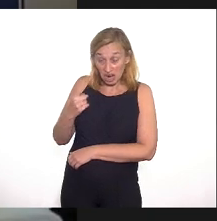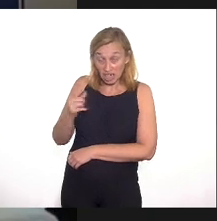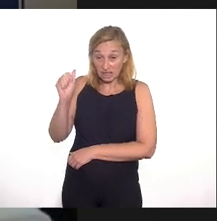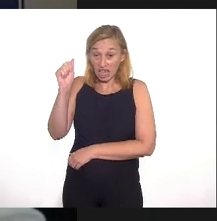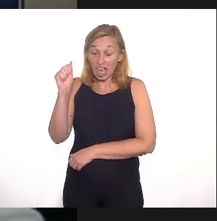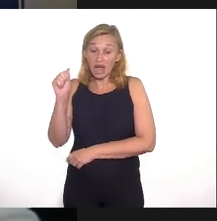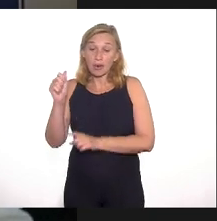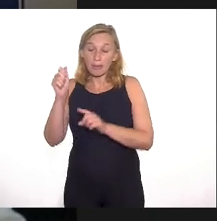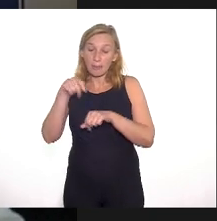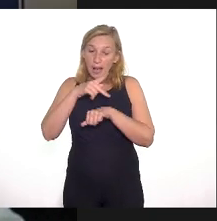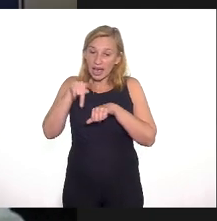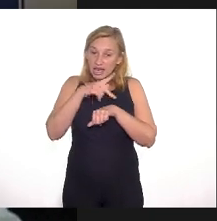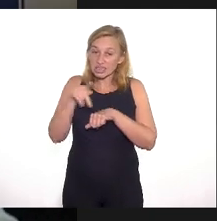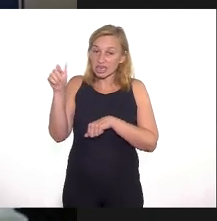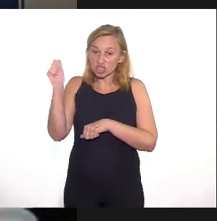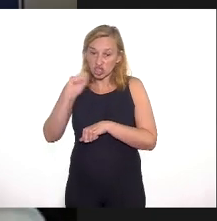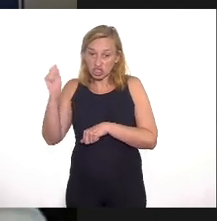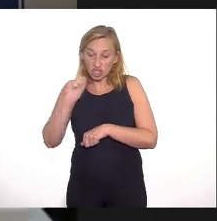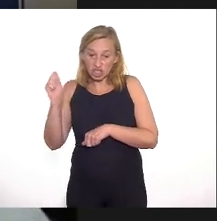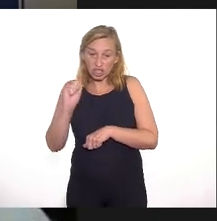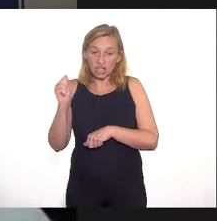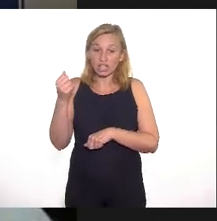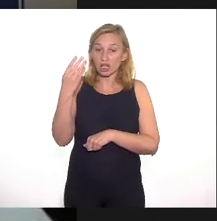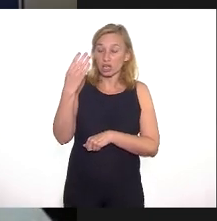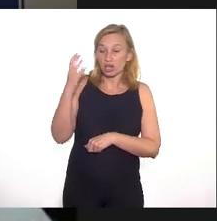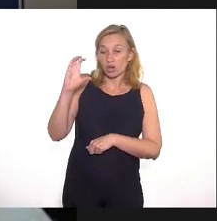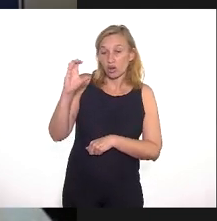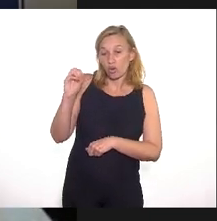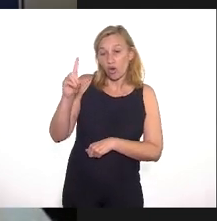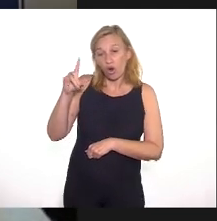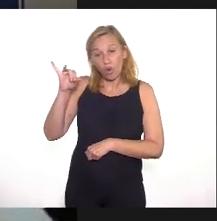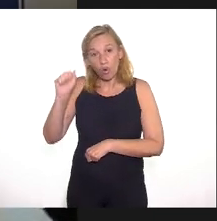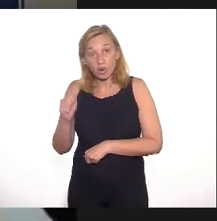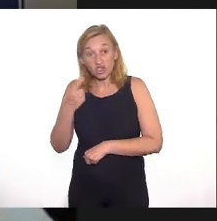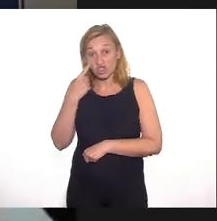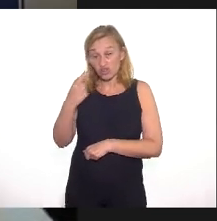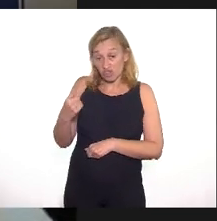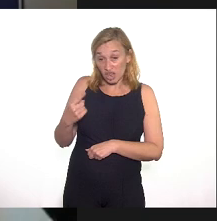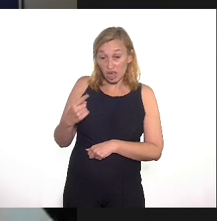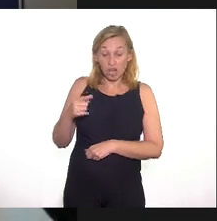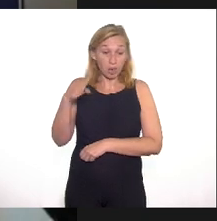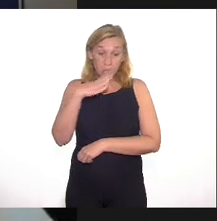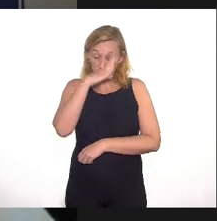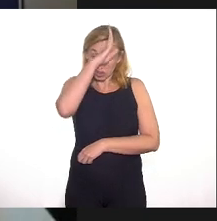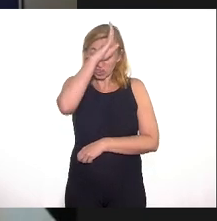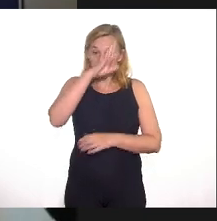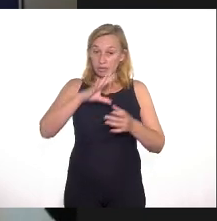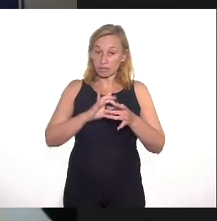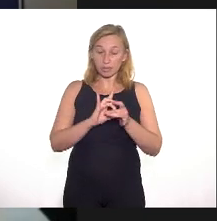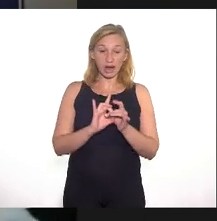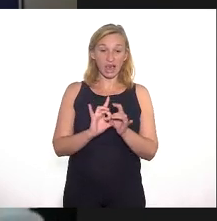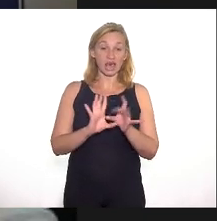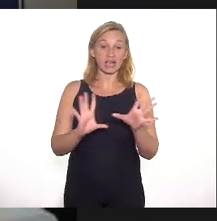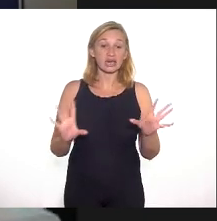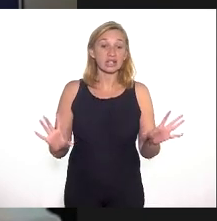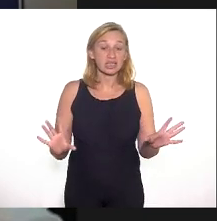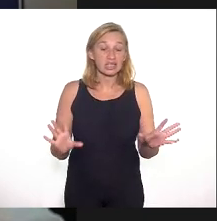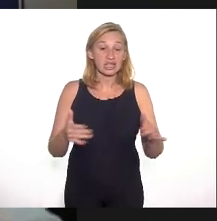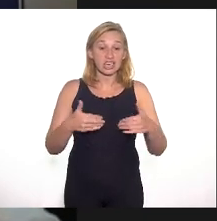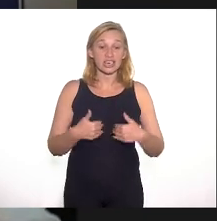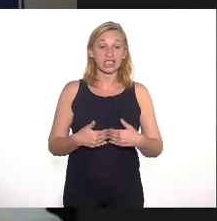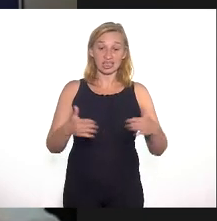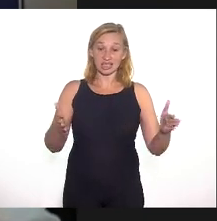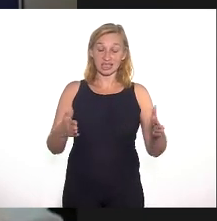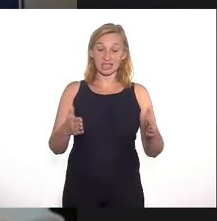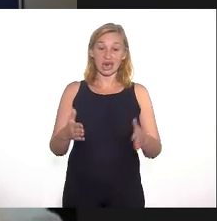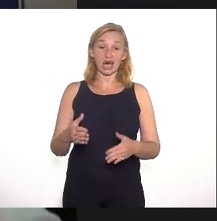o Rio de Janeiro abre os braços com aval do Bolsonaro para sediar a Copa. Isso é um absurdo, né? Lembrando que